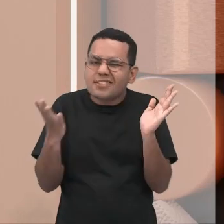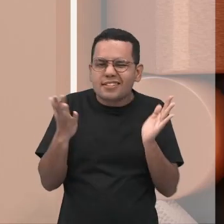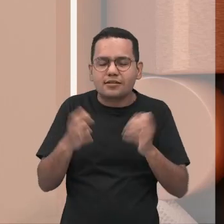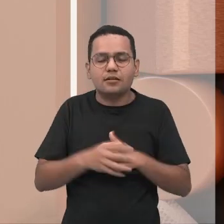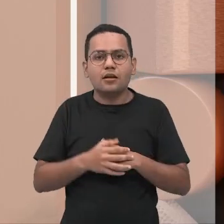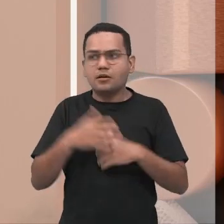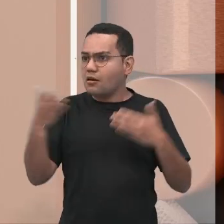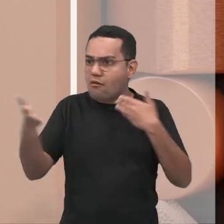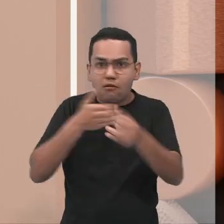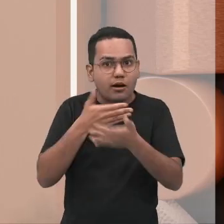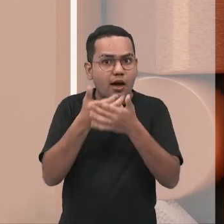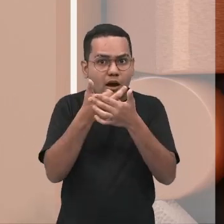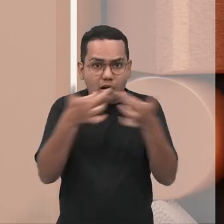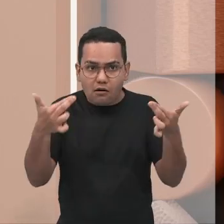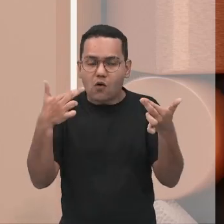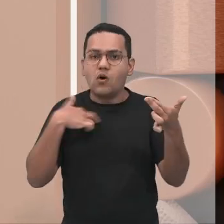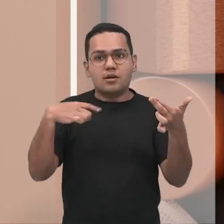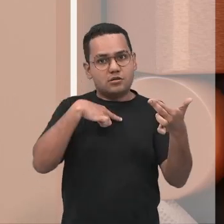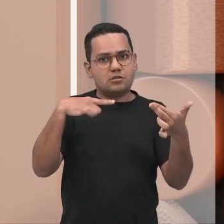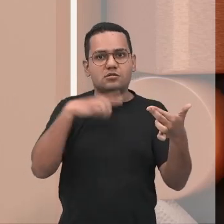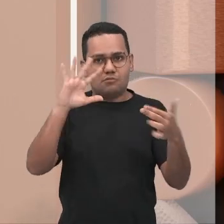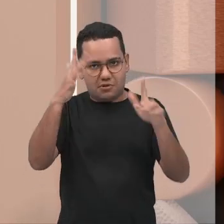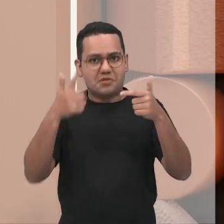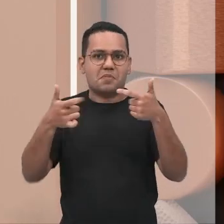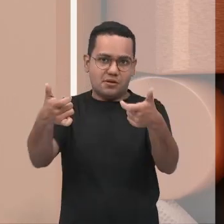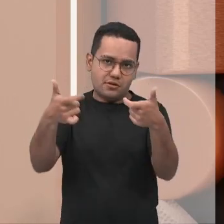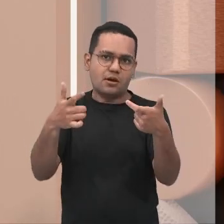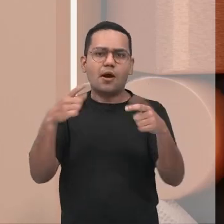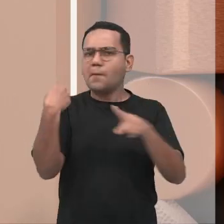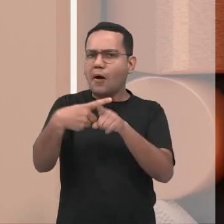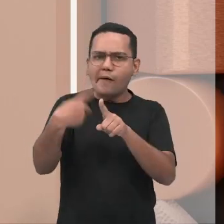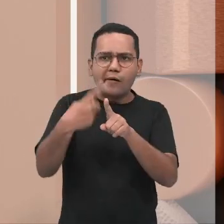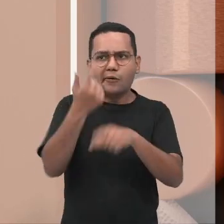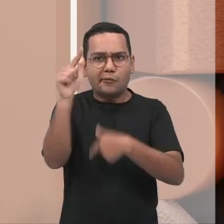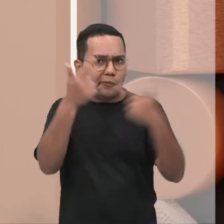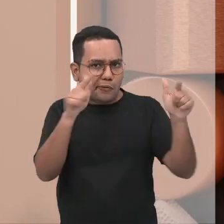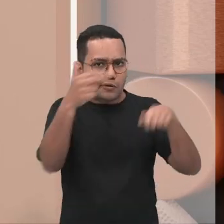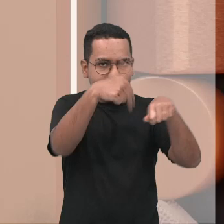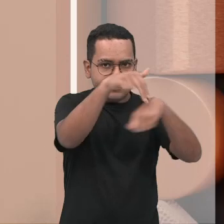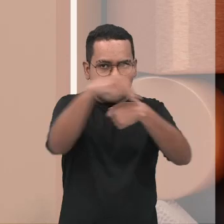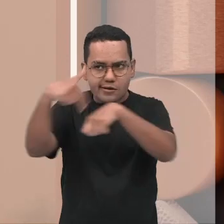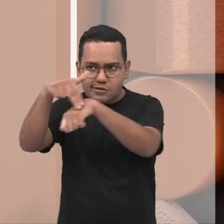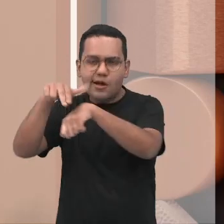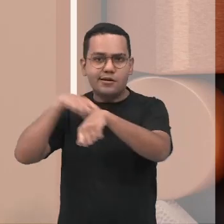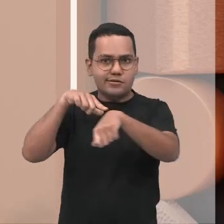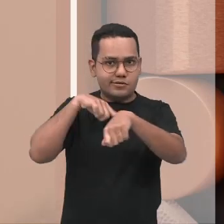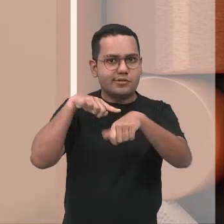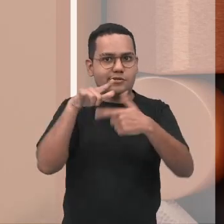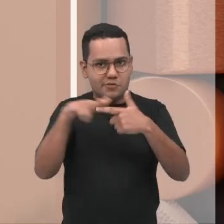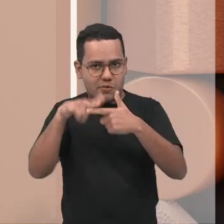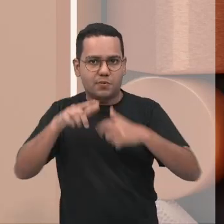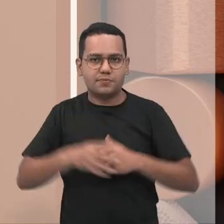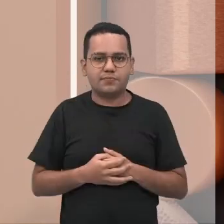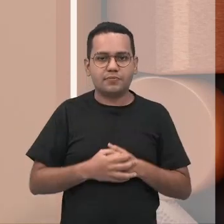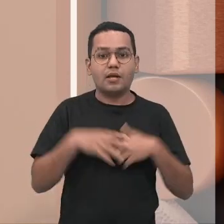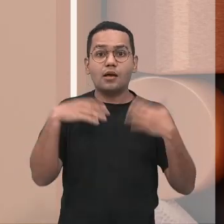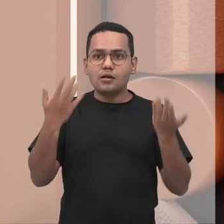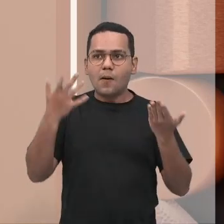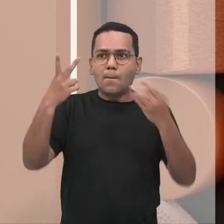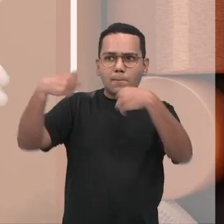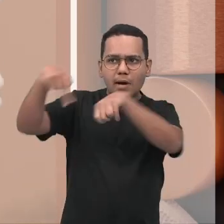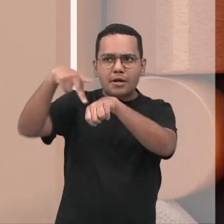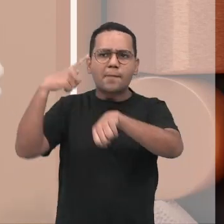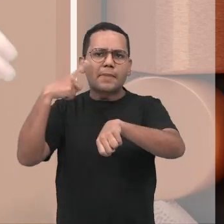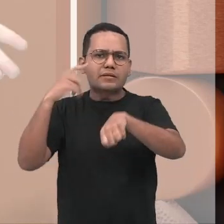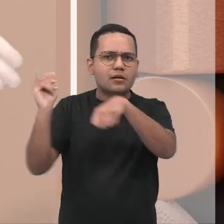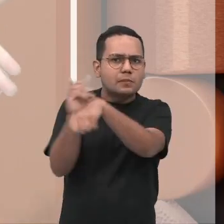eram inimigas, eram rivais da corrida imperialista. Então o que aconteceu? Os países começaram a investir cada vez mais em armamento.